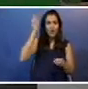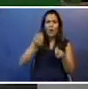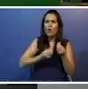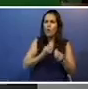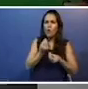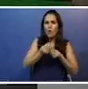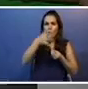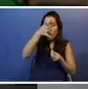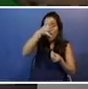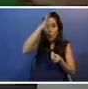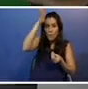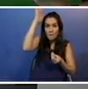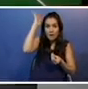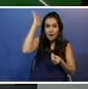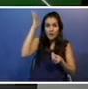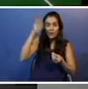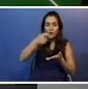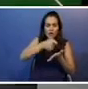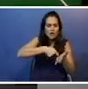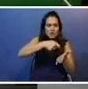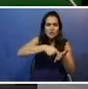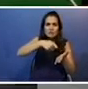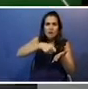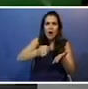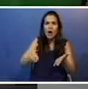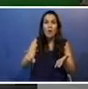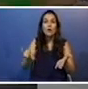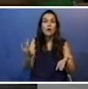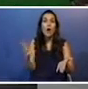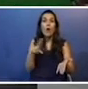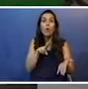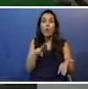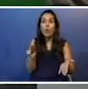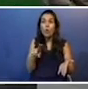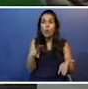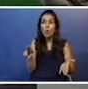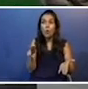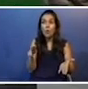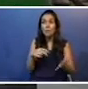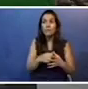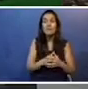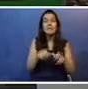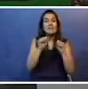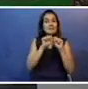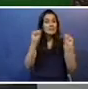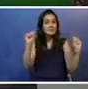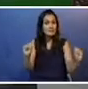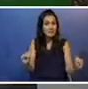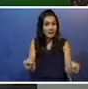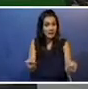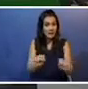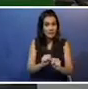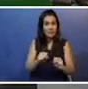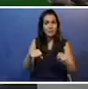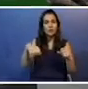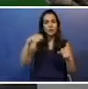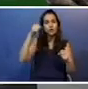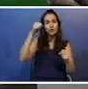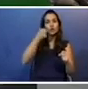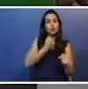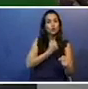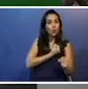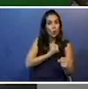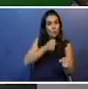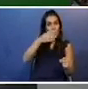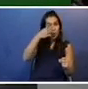antigos romanos registravam suas contagens foi chamada de sistema de numeração romano. Nesse